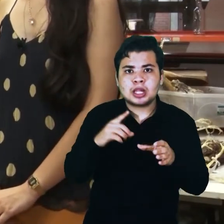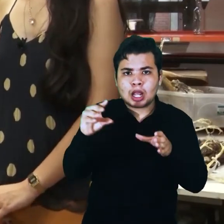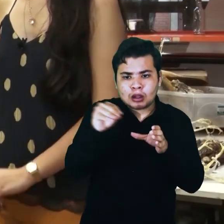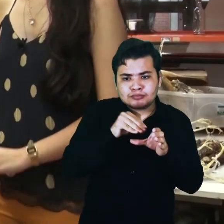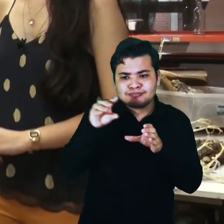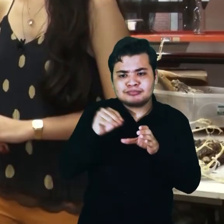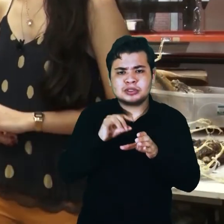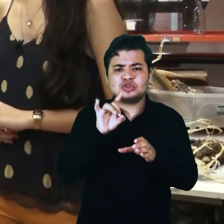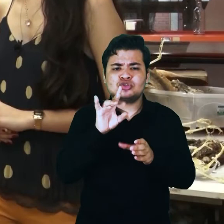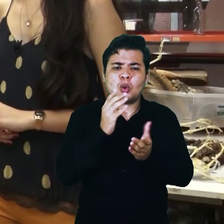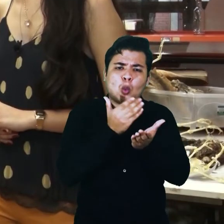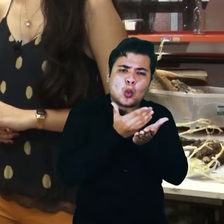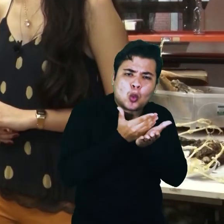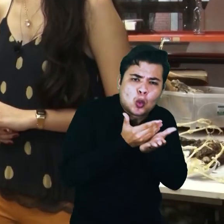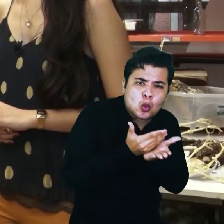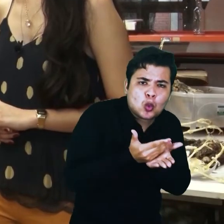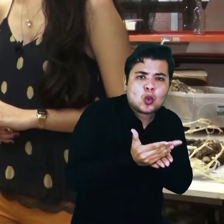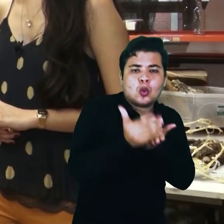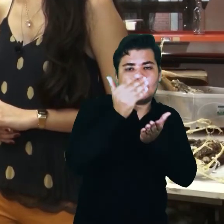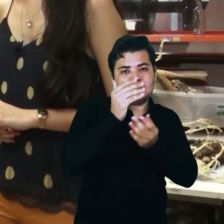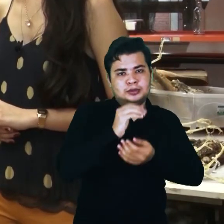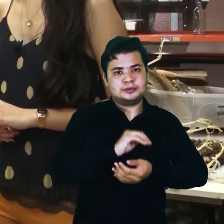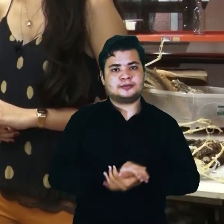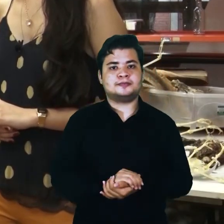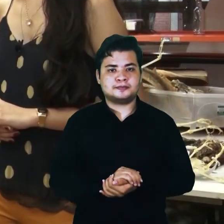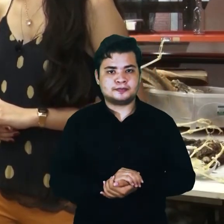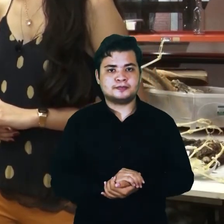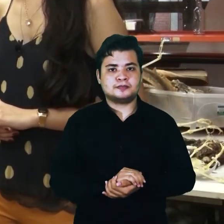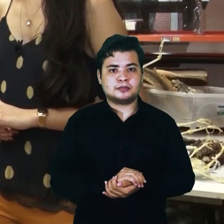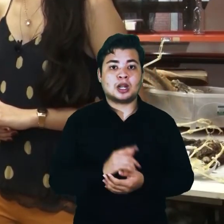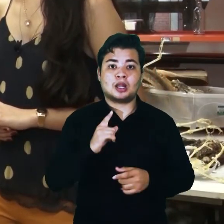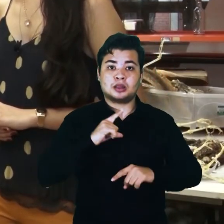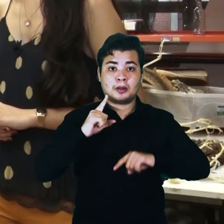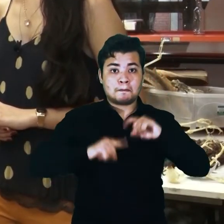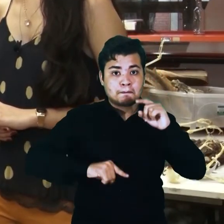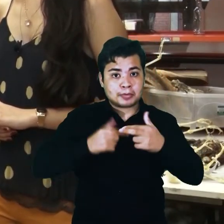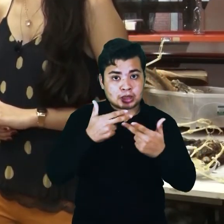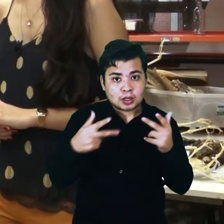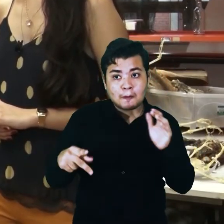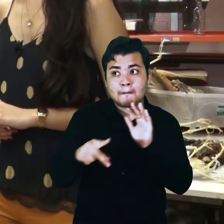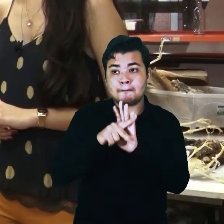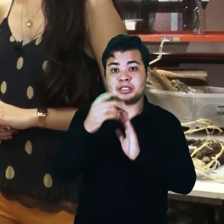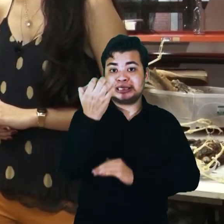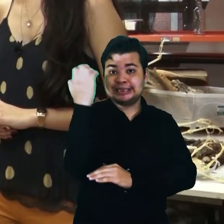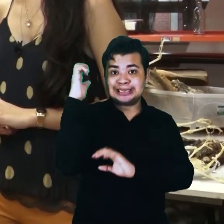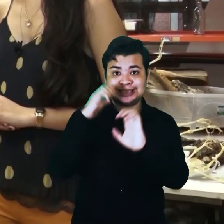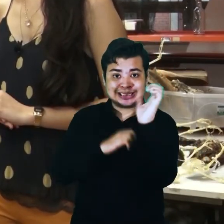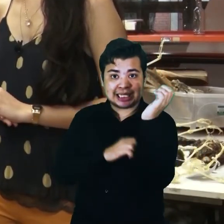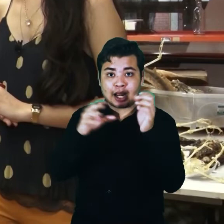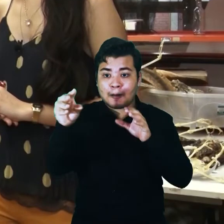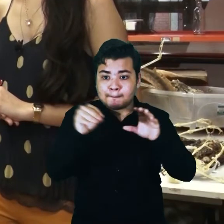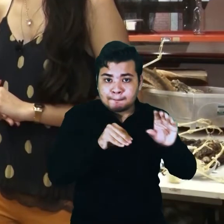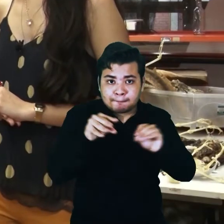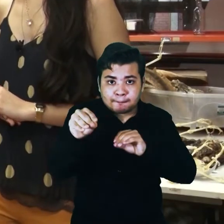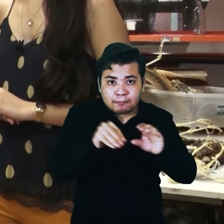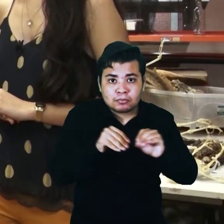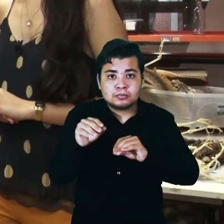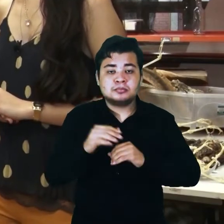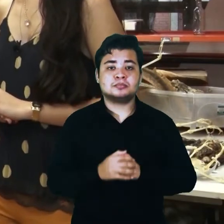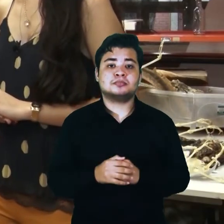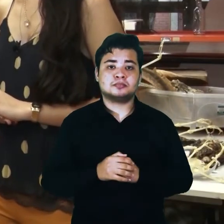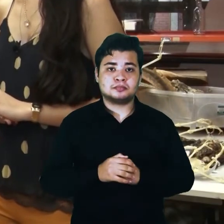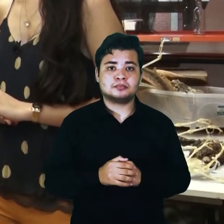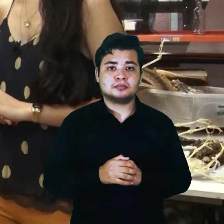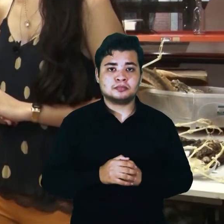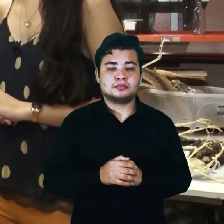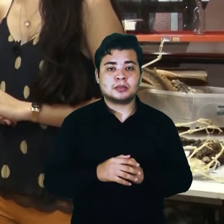coleções iniciantes em que nós estamos começando a aportar material do Cerrado e espécies novas descritas aqui das